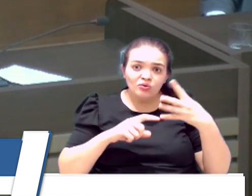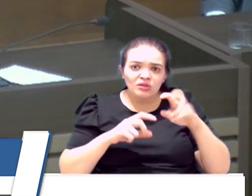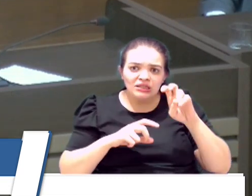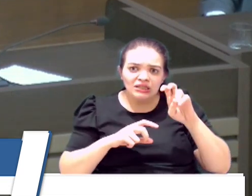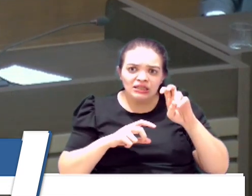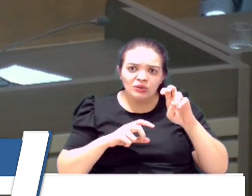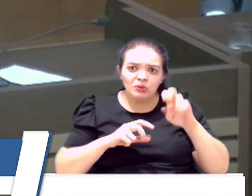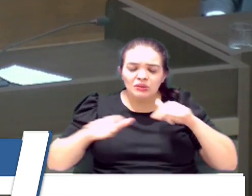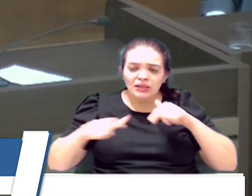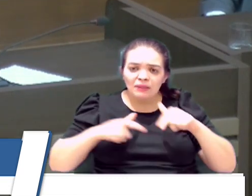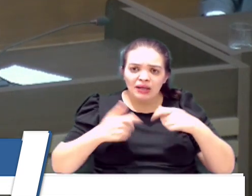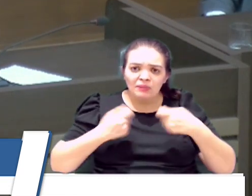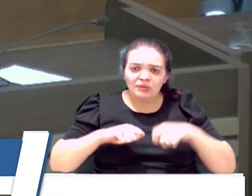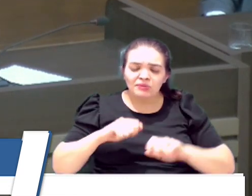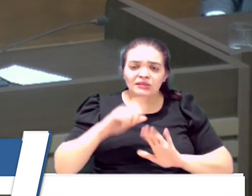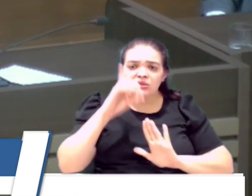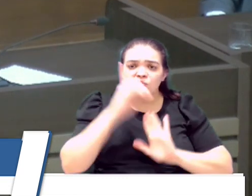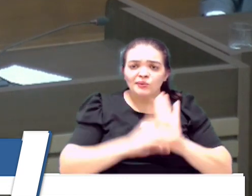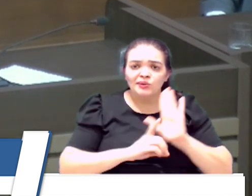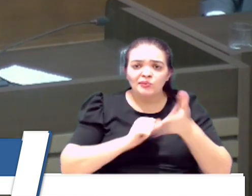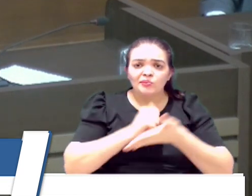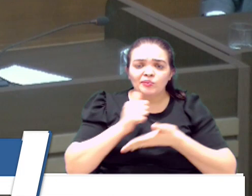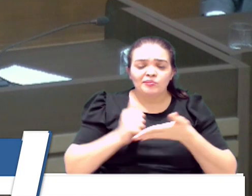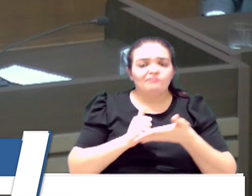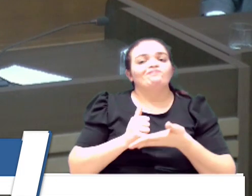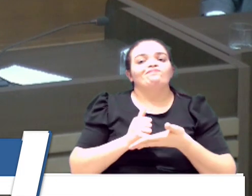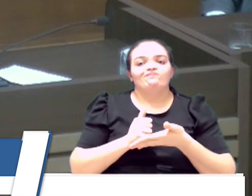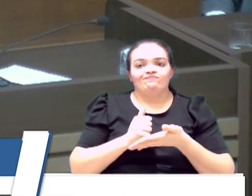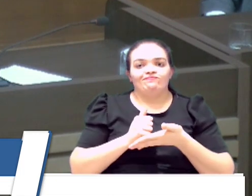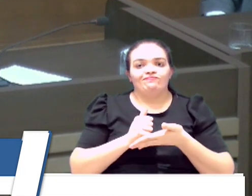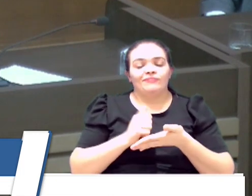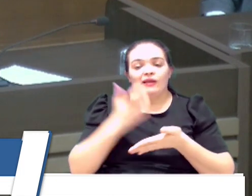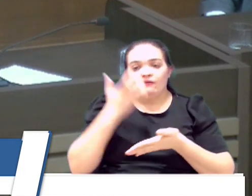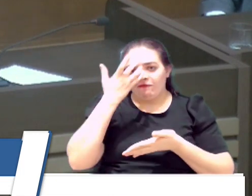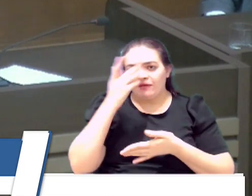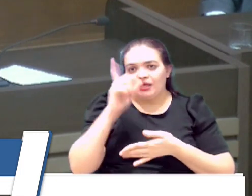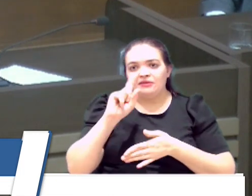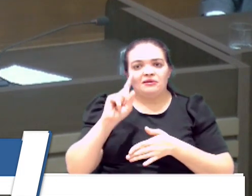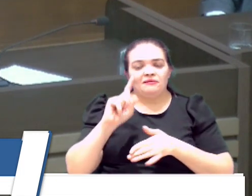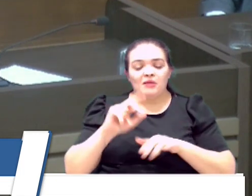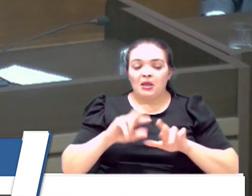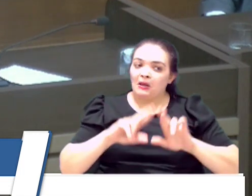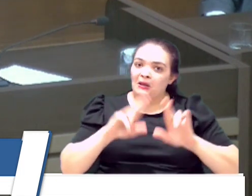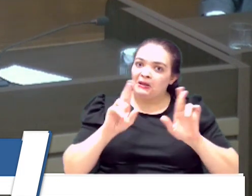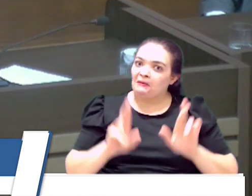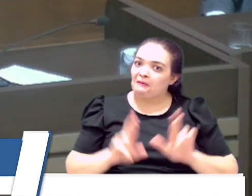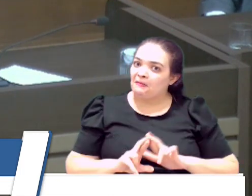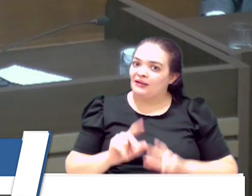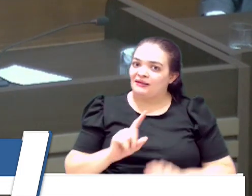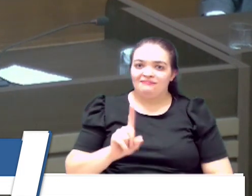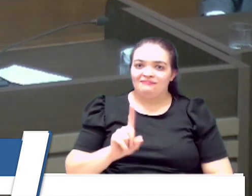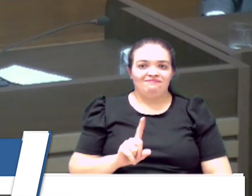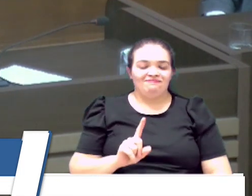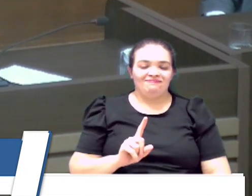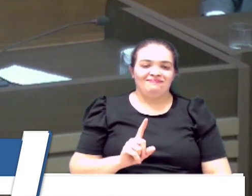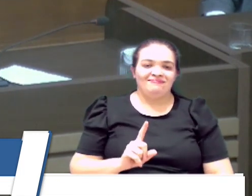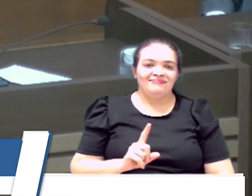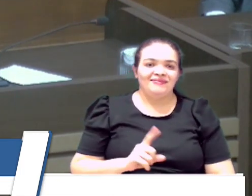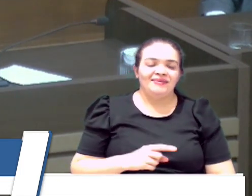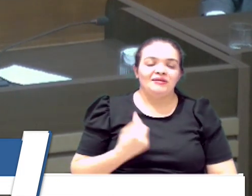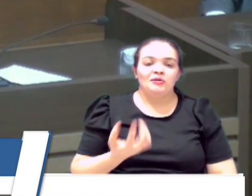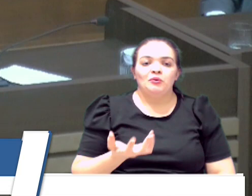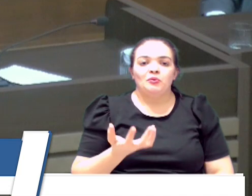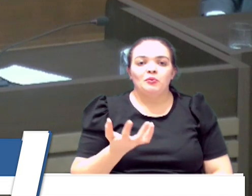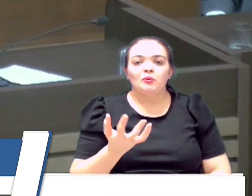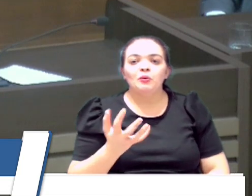deveria ser direito. A gente não quer romantizar nenhuma dessas histórias. A gente não quer que nenhuma